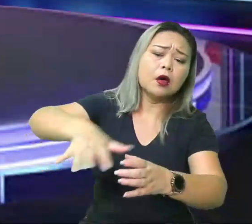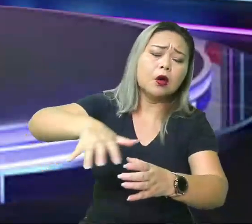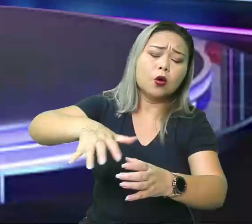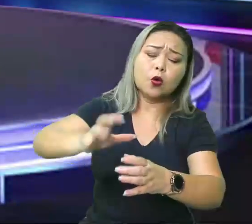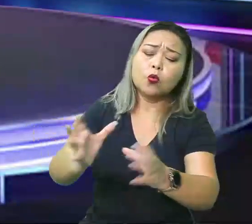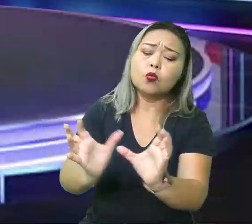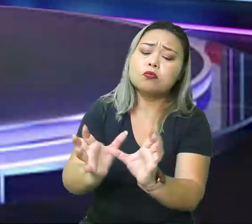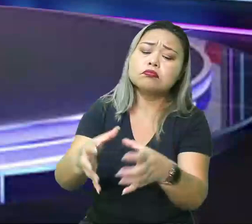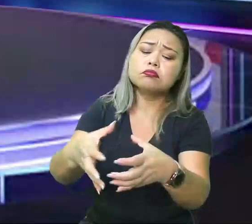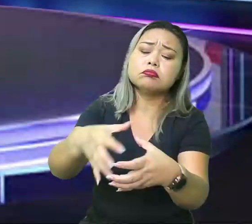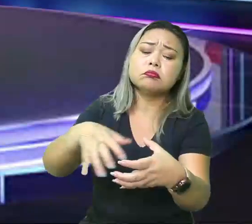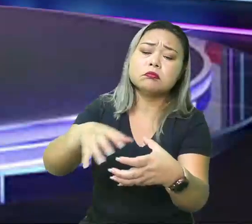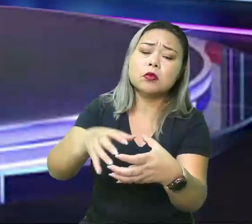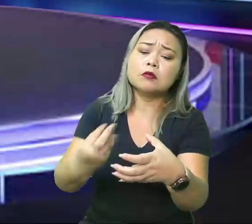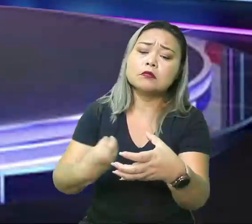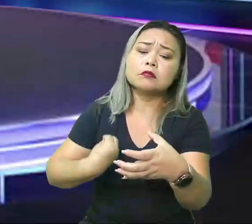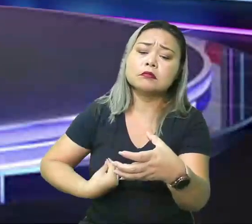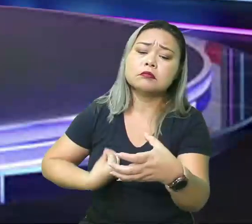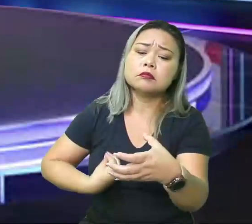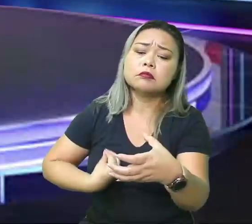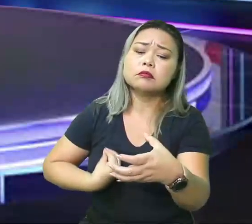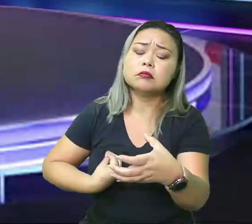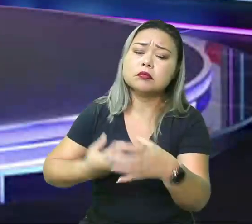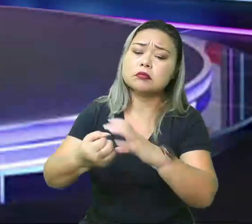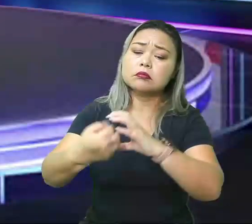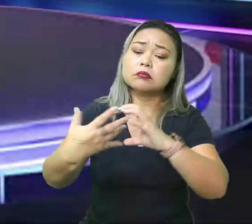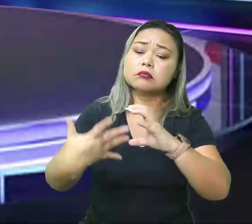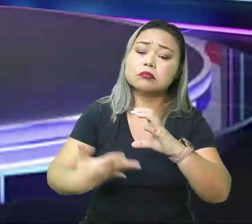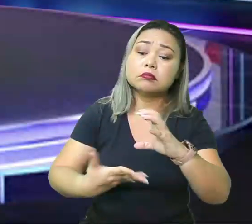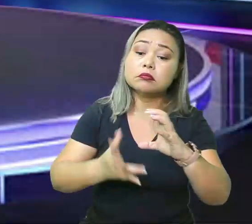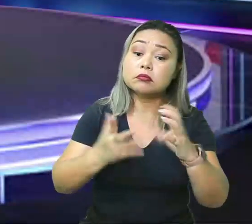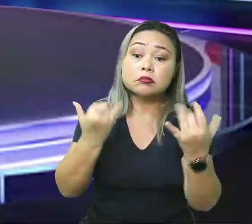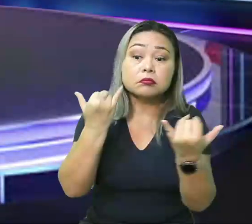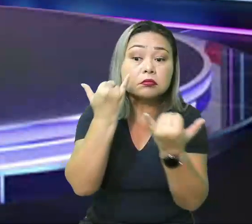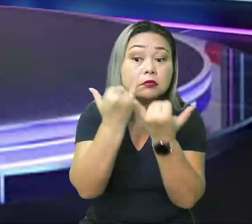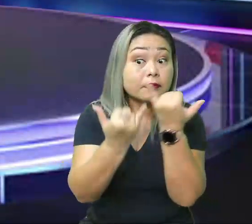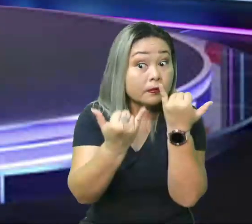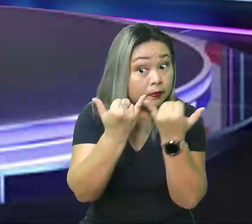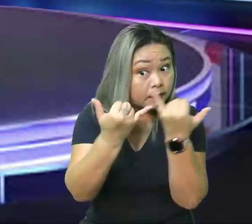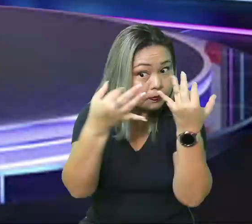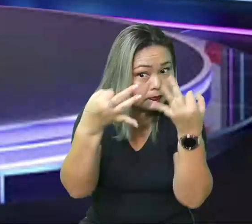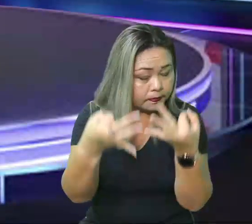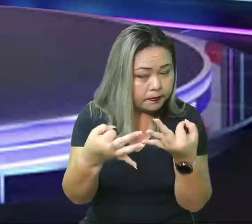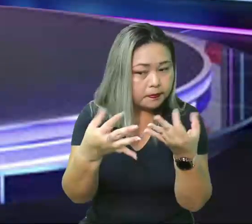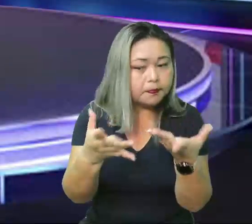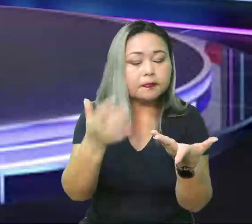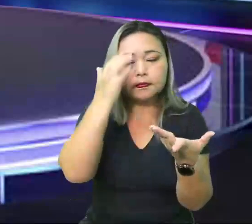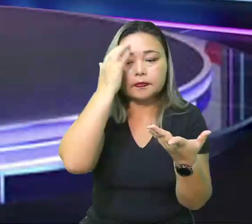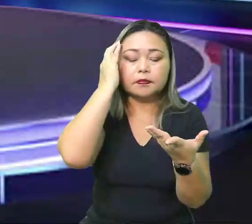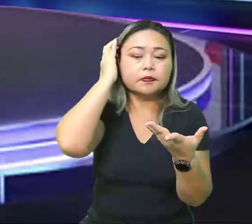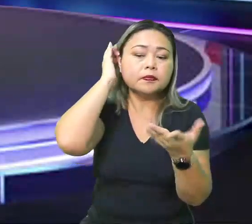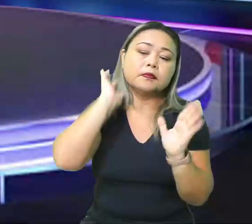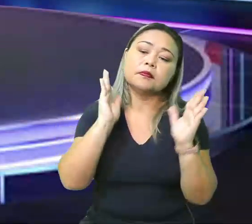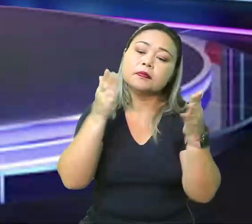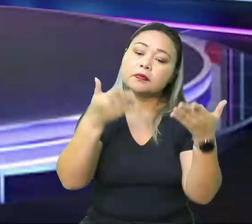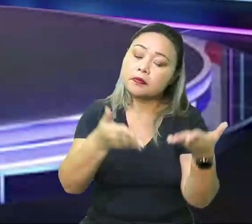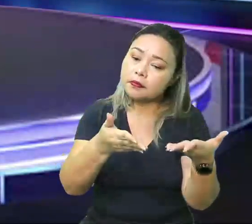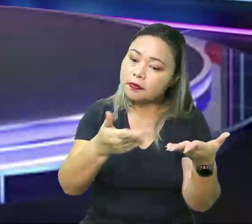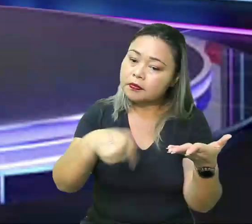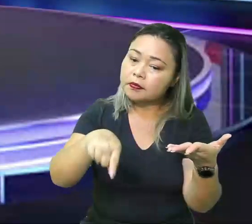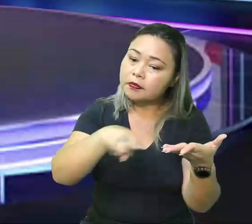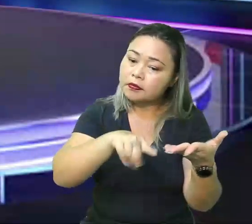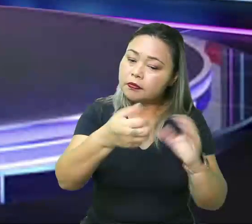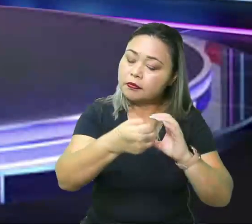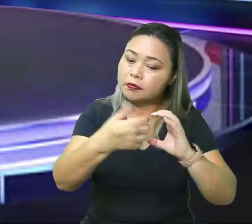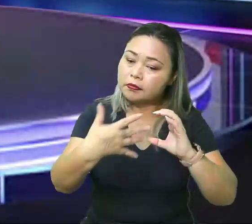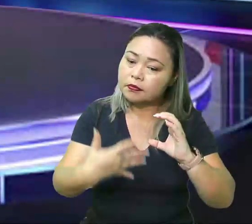ou um conjunto de seres vivos que vão ter características semelhantes, certo? Então, você pode definir essa espécie por